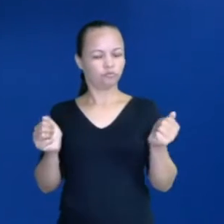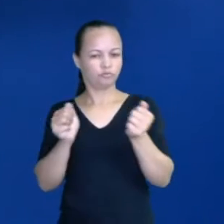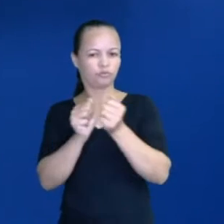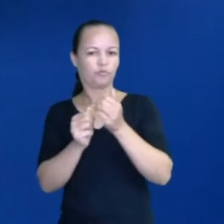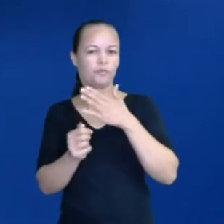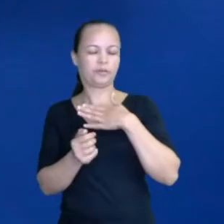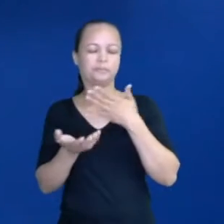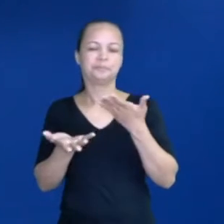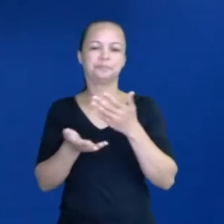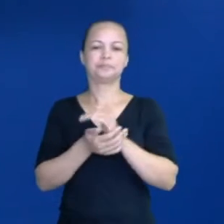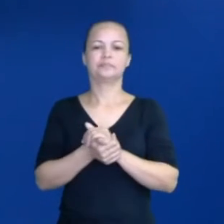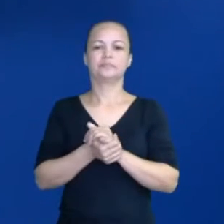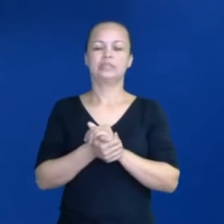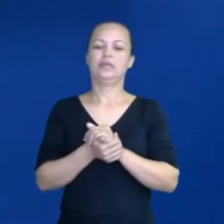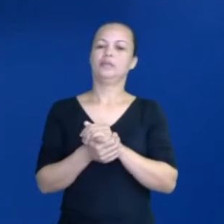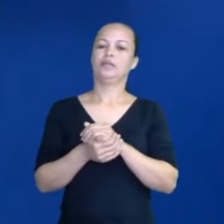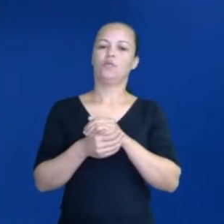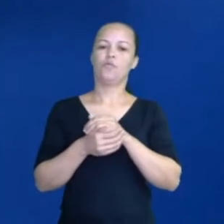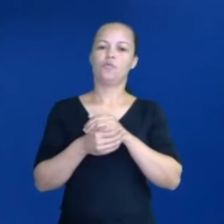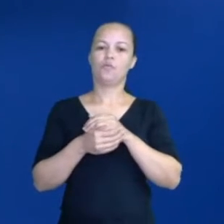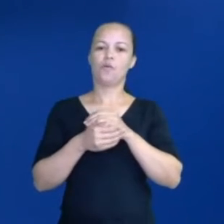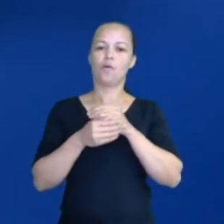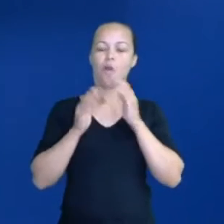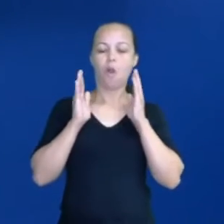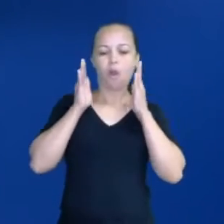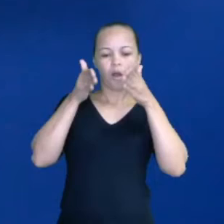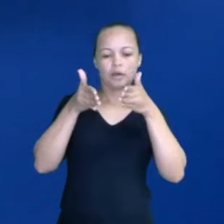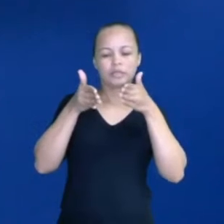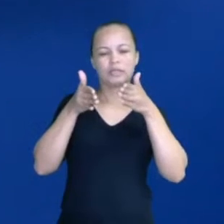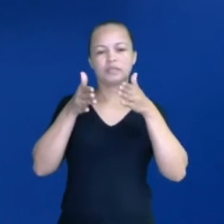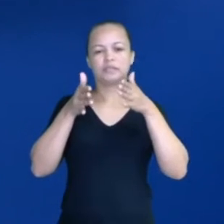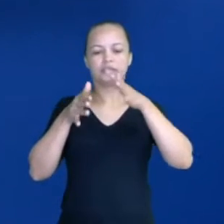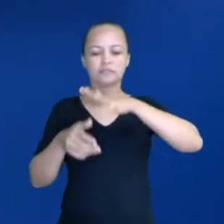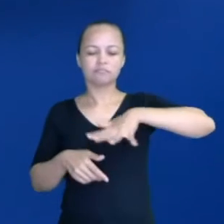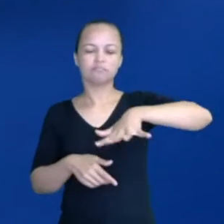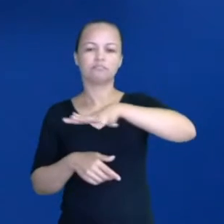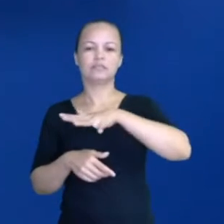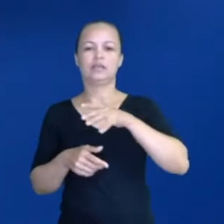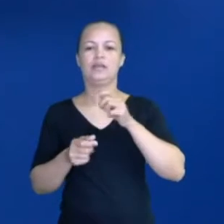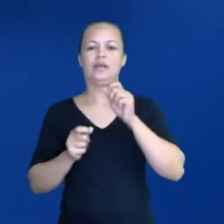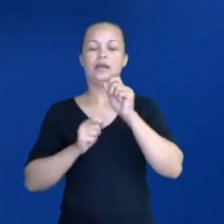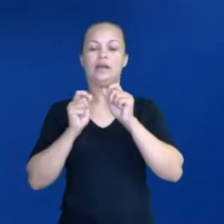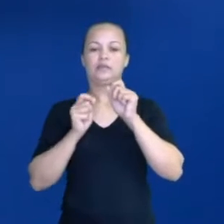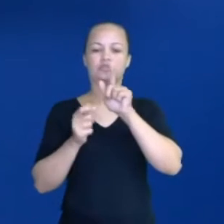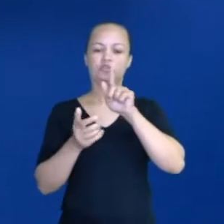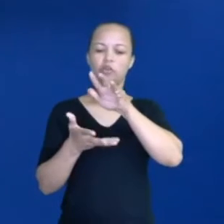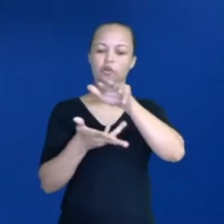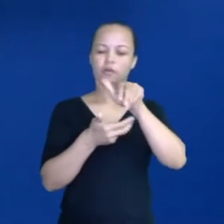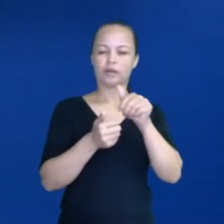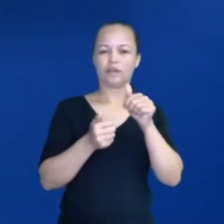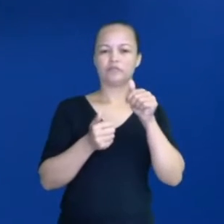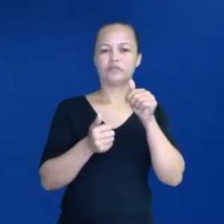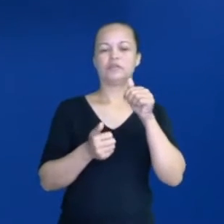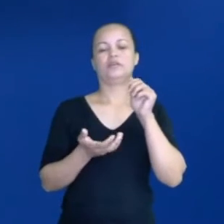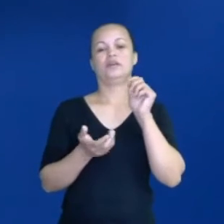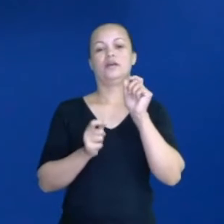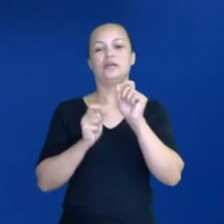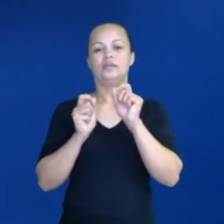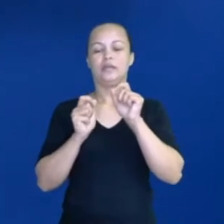Então, orientação espacial, ela é da linguagem cartográfica de geografia e ela vai